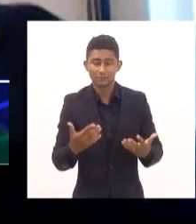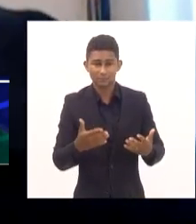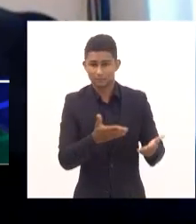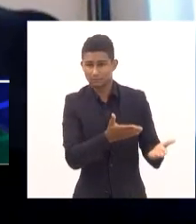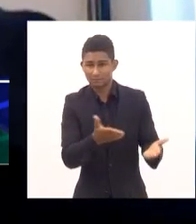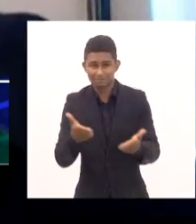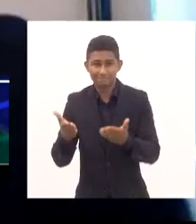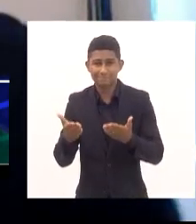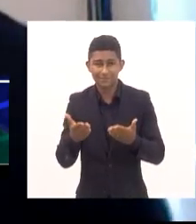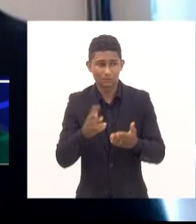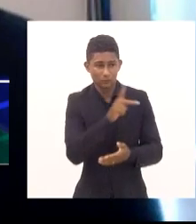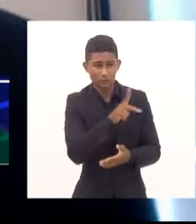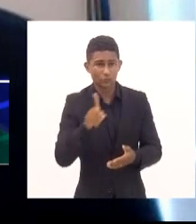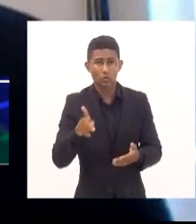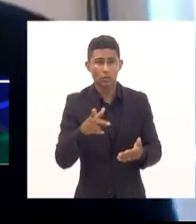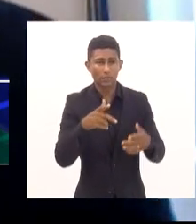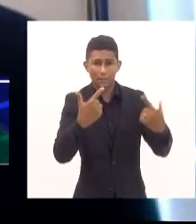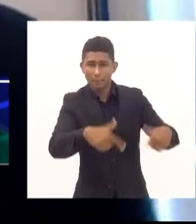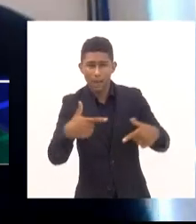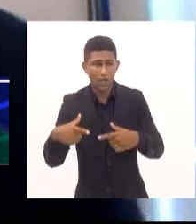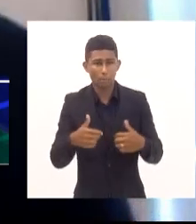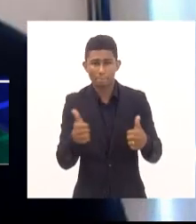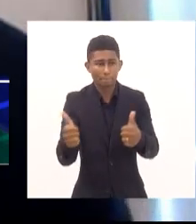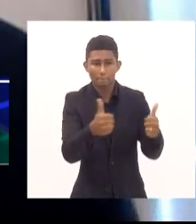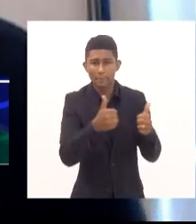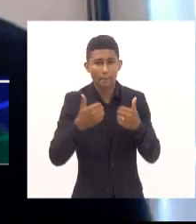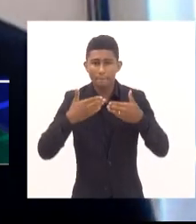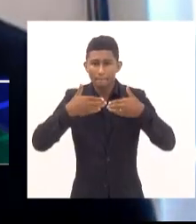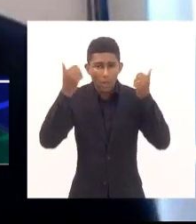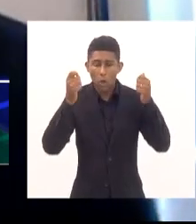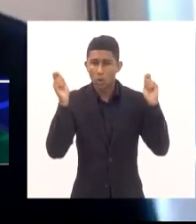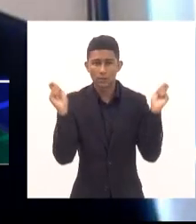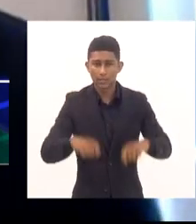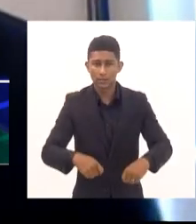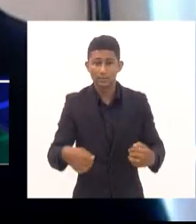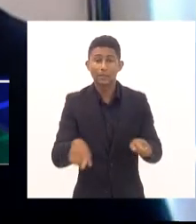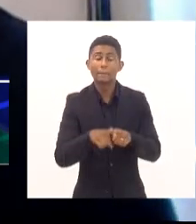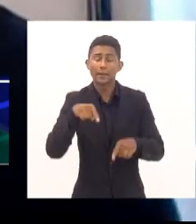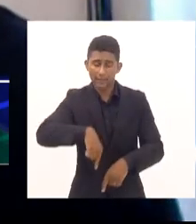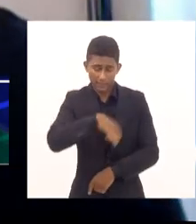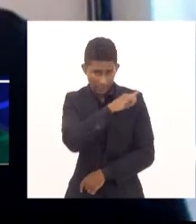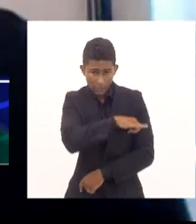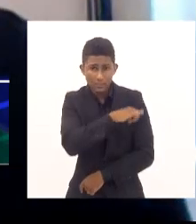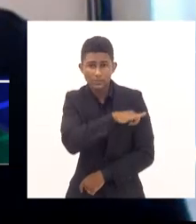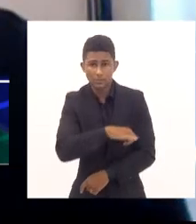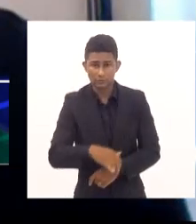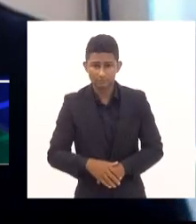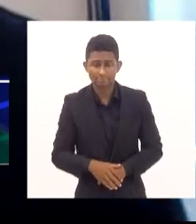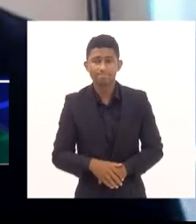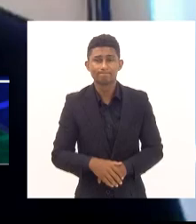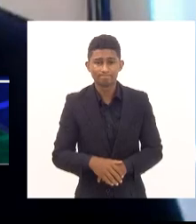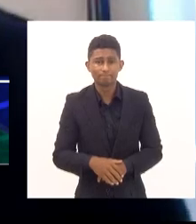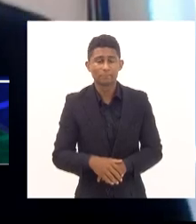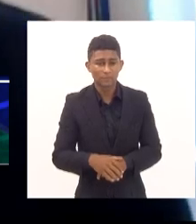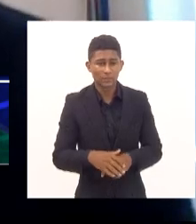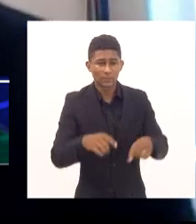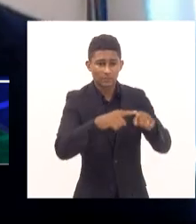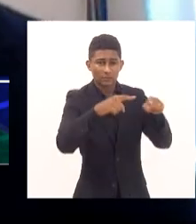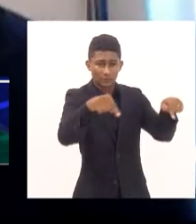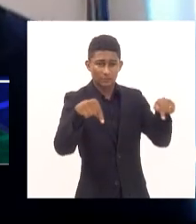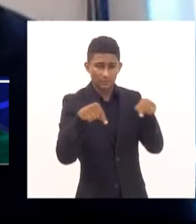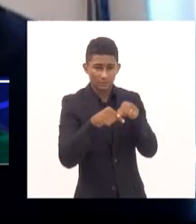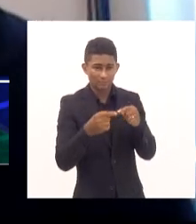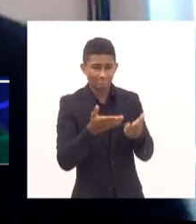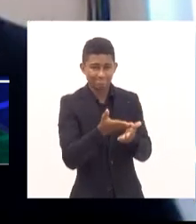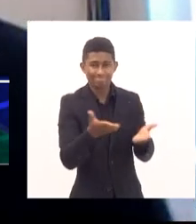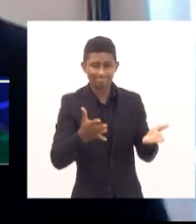para os nossos docentes. Nós temos condições no Estado do Rio de Janeiro de garantir um ambiente mais